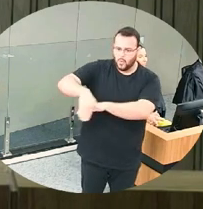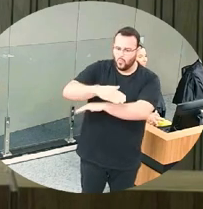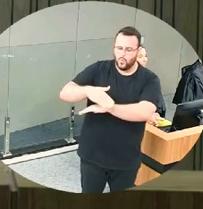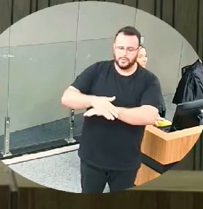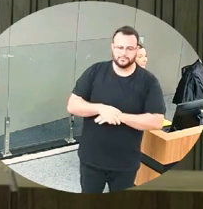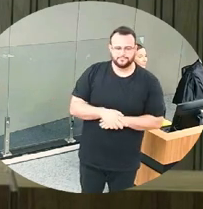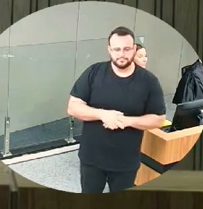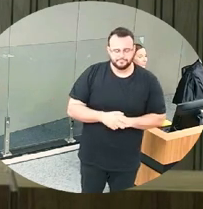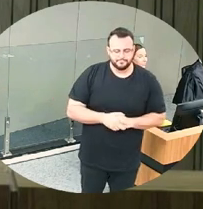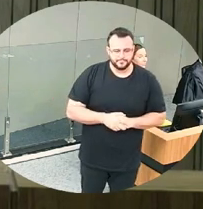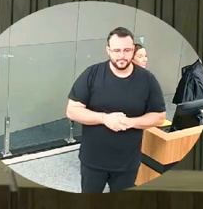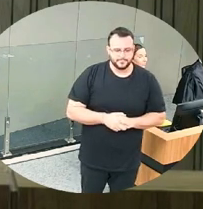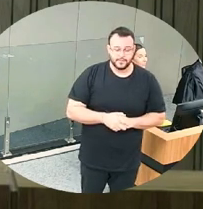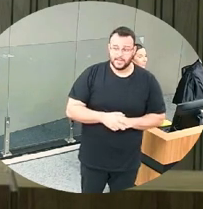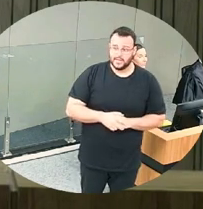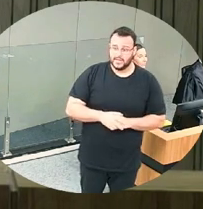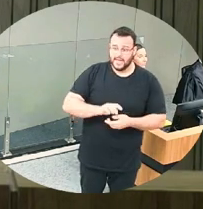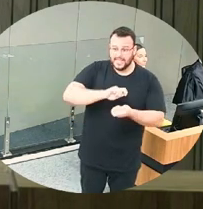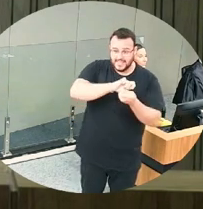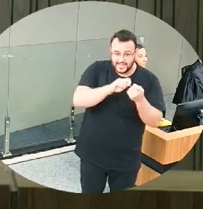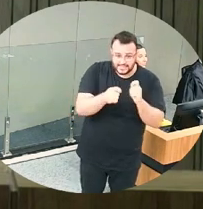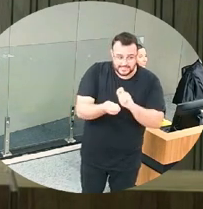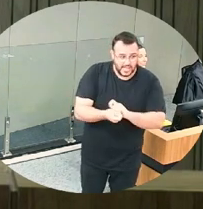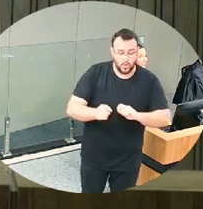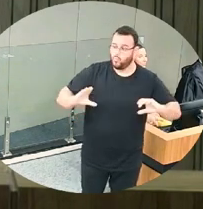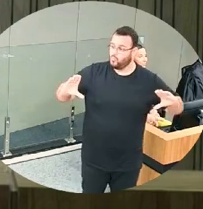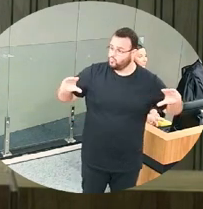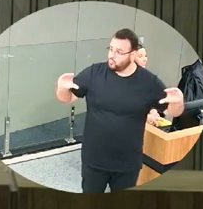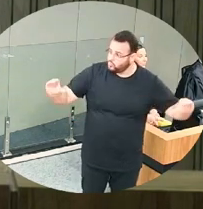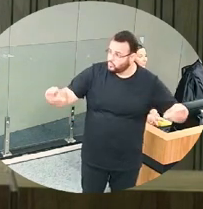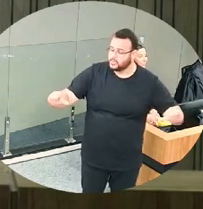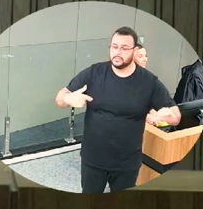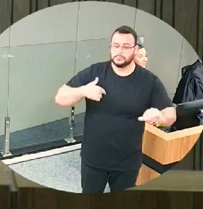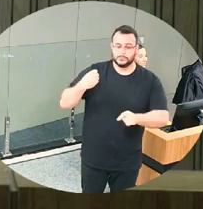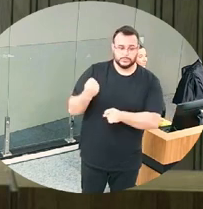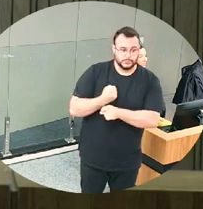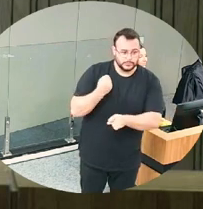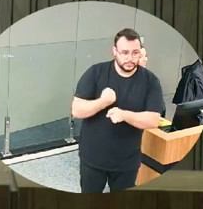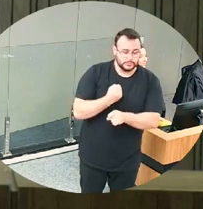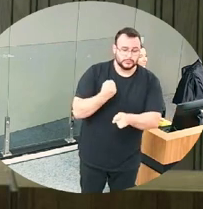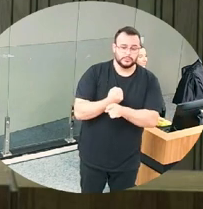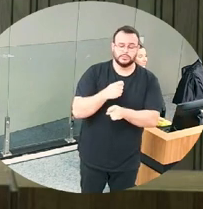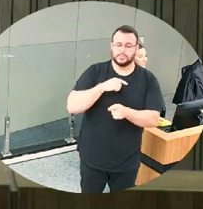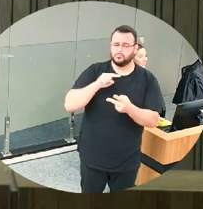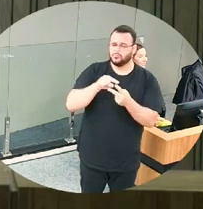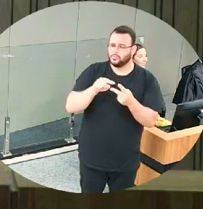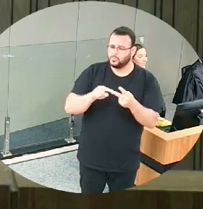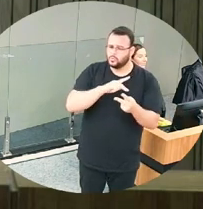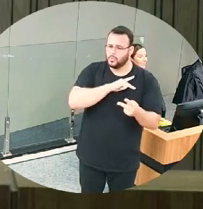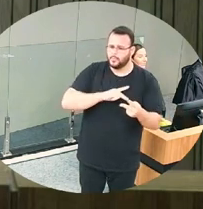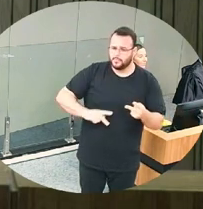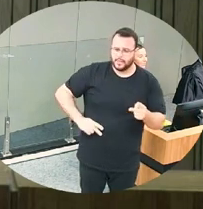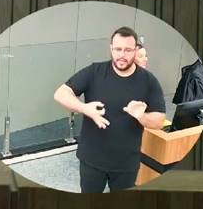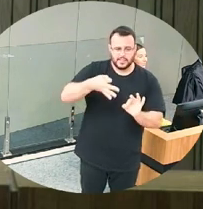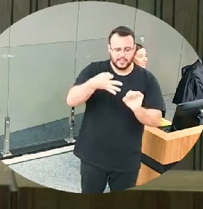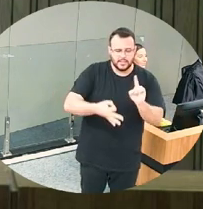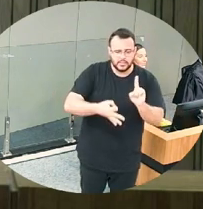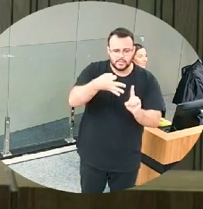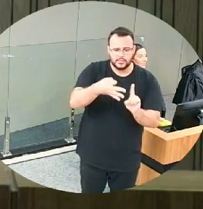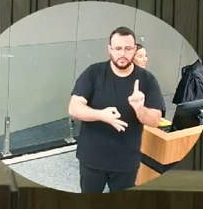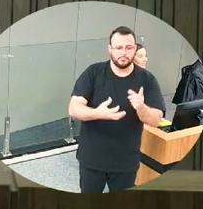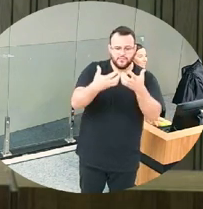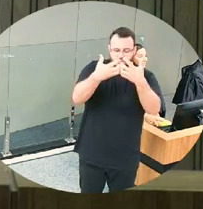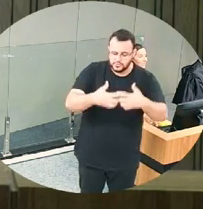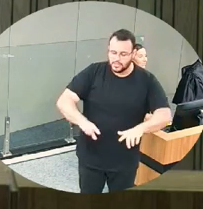capital além da adequação E modernização do plenário reforma total do gabinete da presidência de dois gabinetes de Desembargador para funcionar